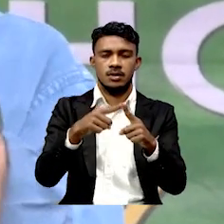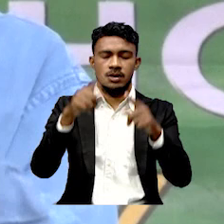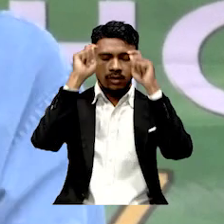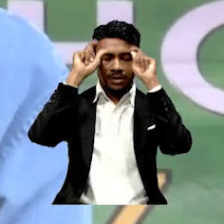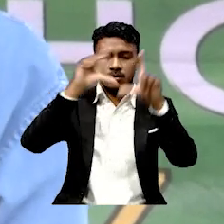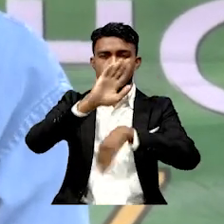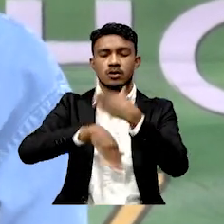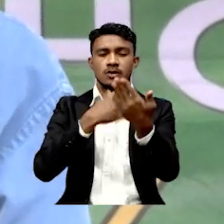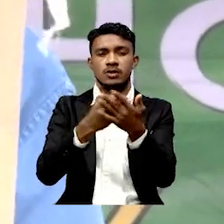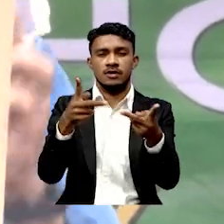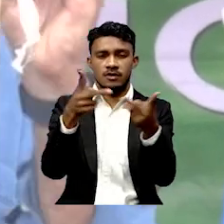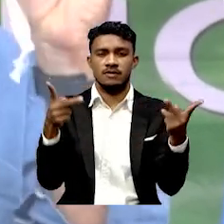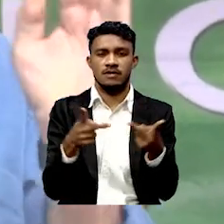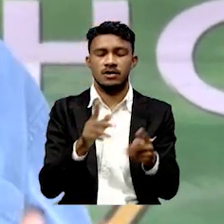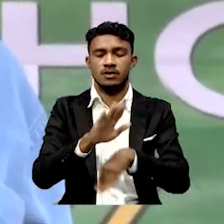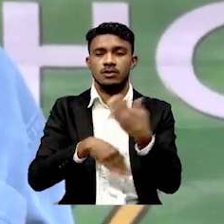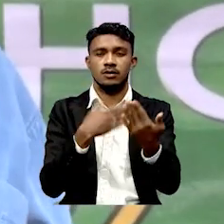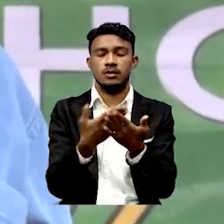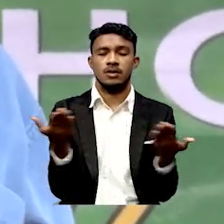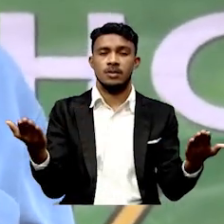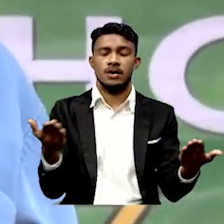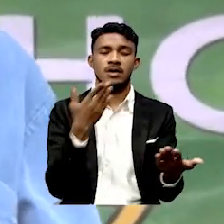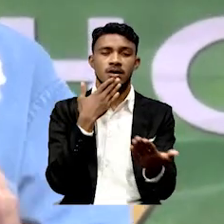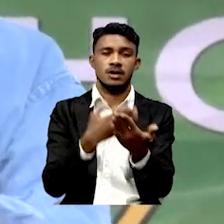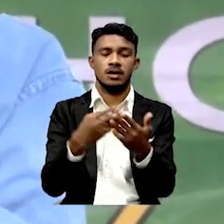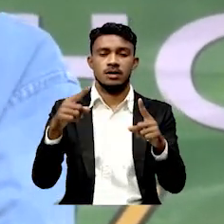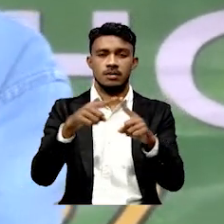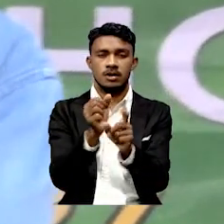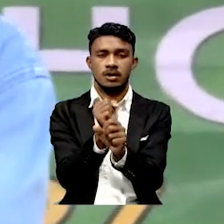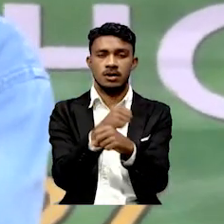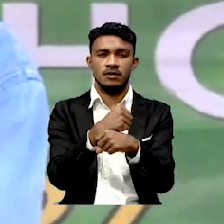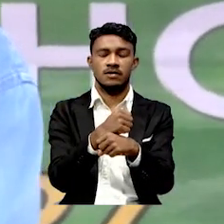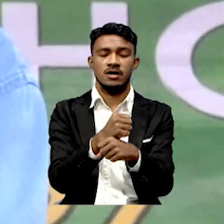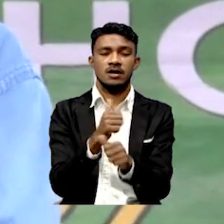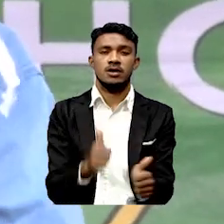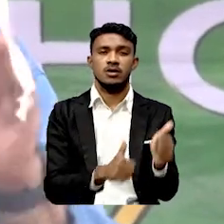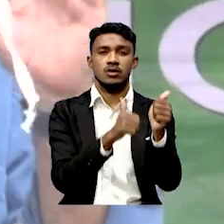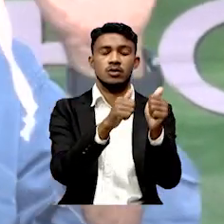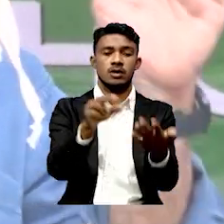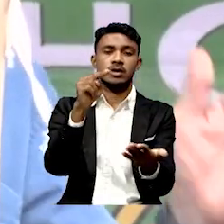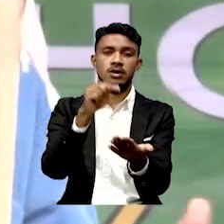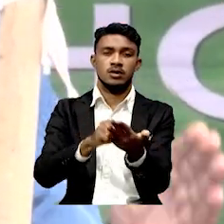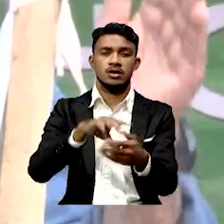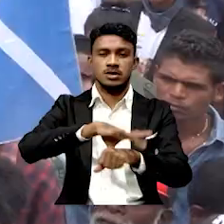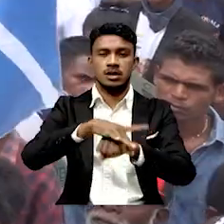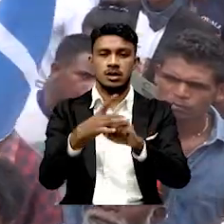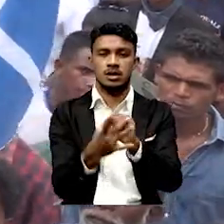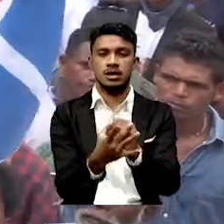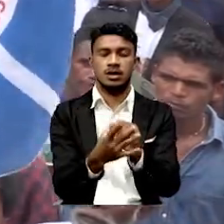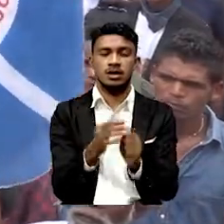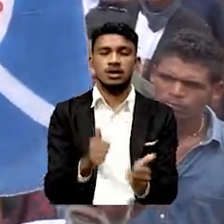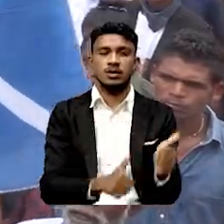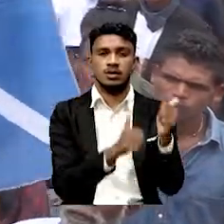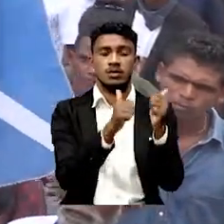E a fato o outro também é dia para café, tuir natureza, rai, tuir